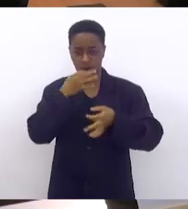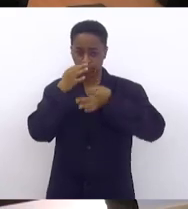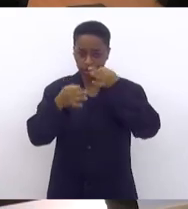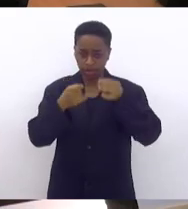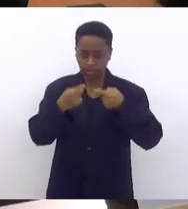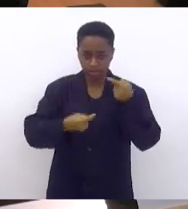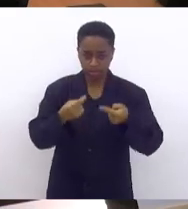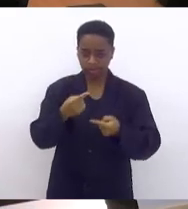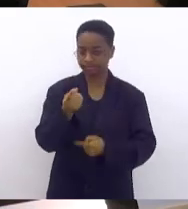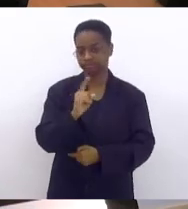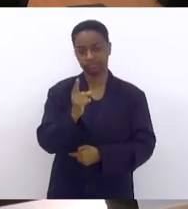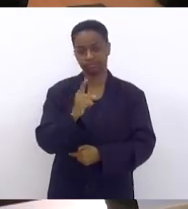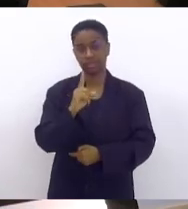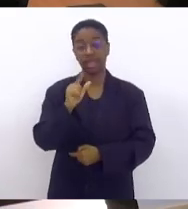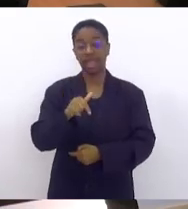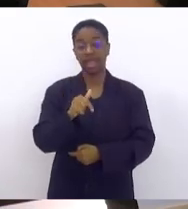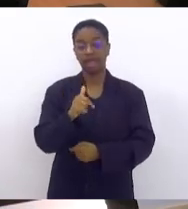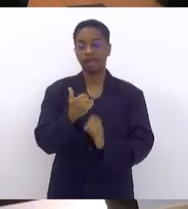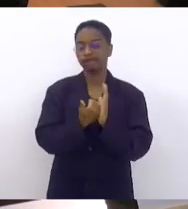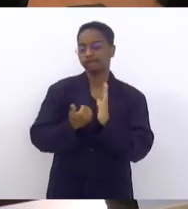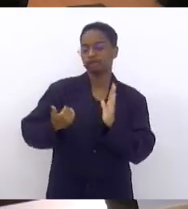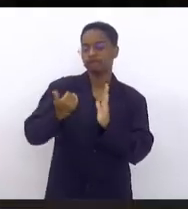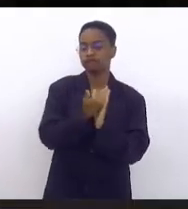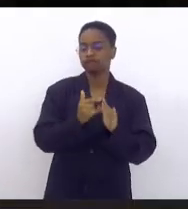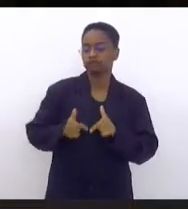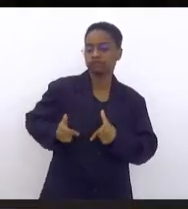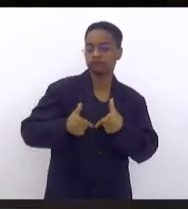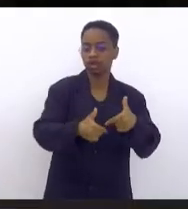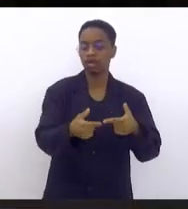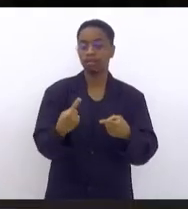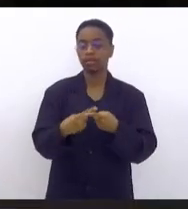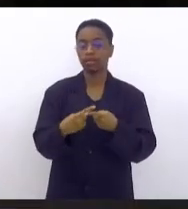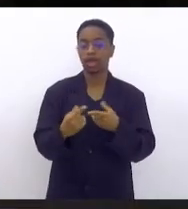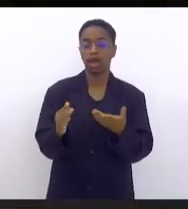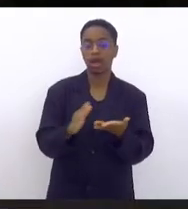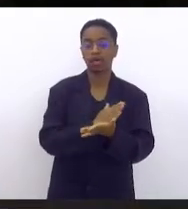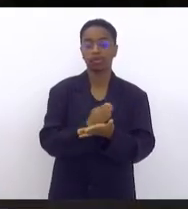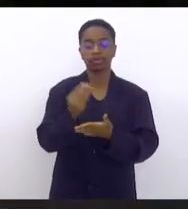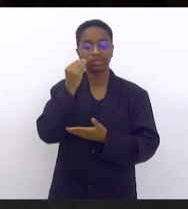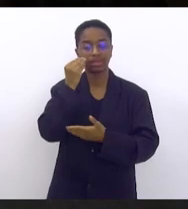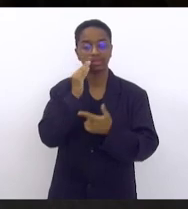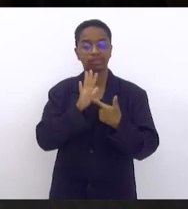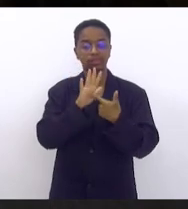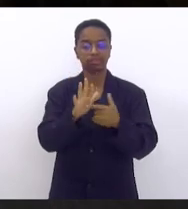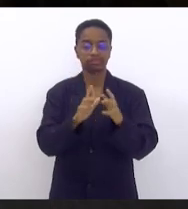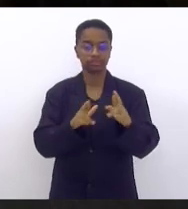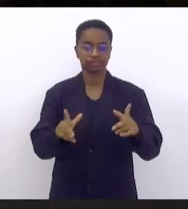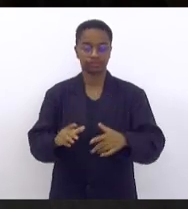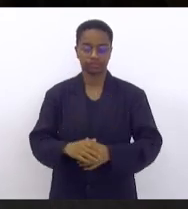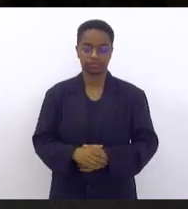cada qual, é o extremismo, que alguns se abraçam para tentar se fazer diferente.